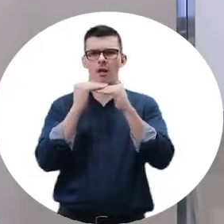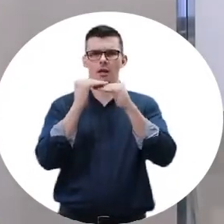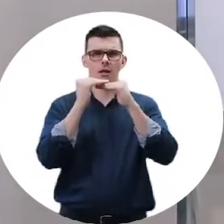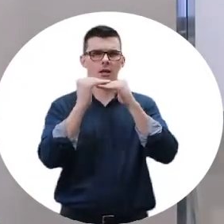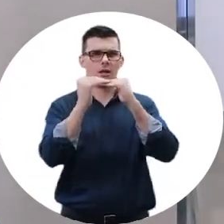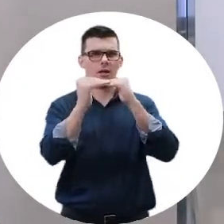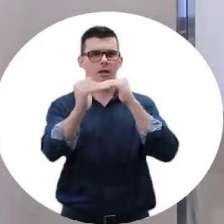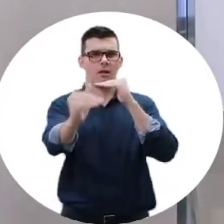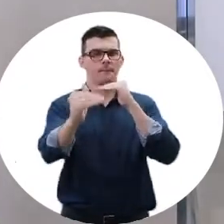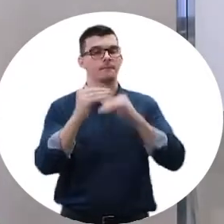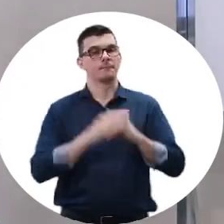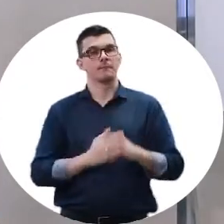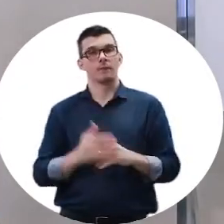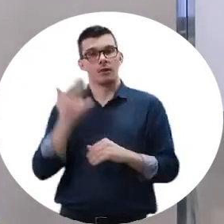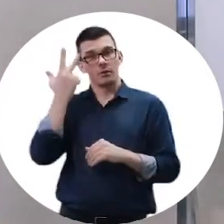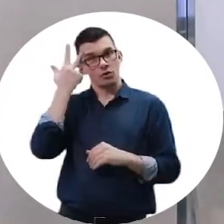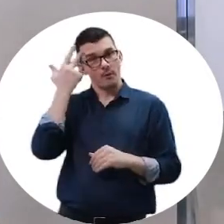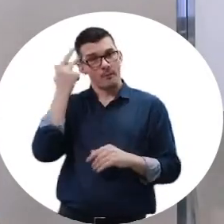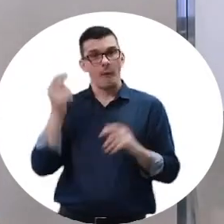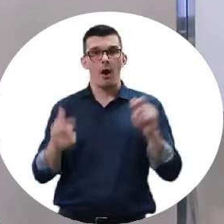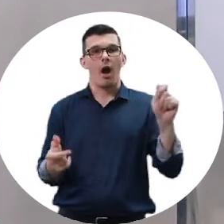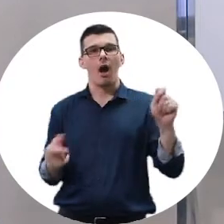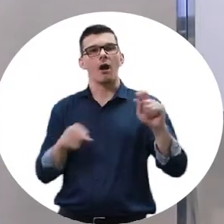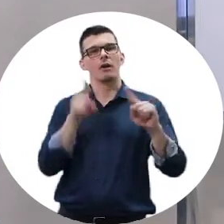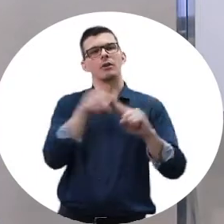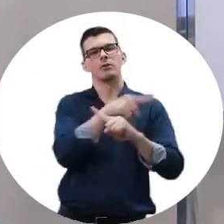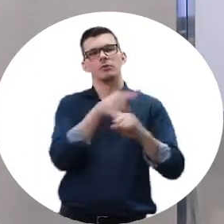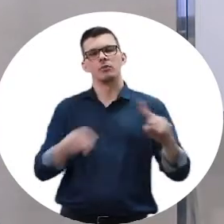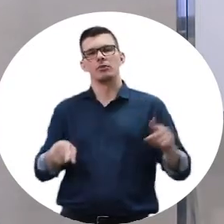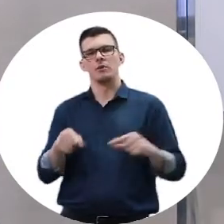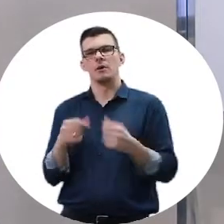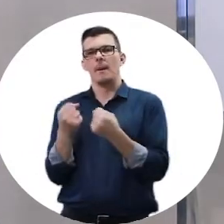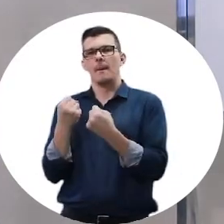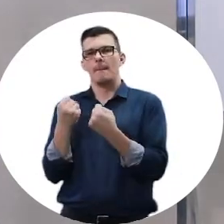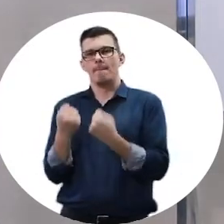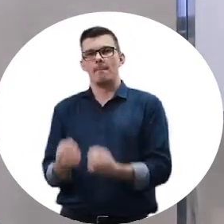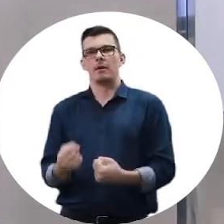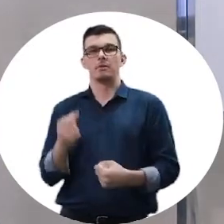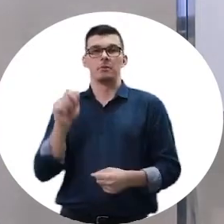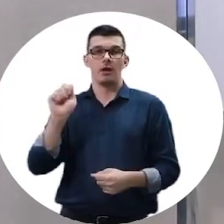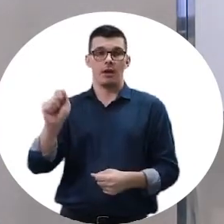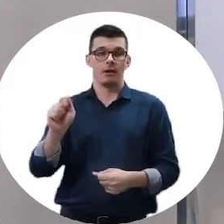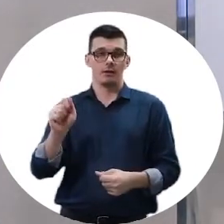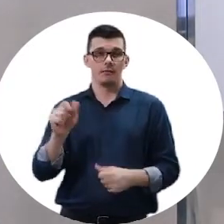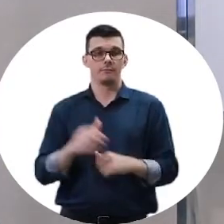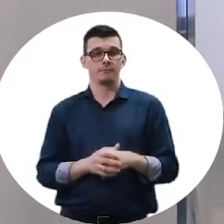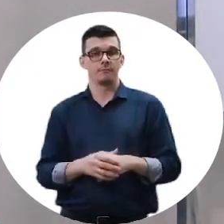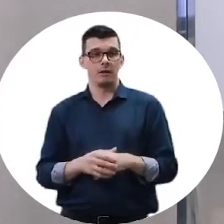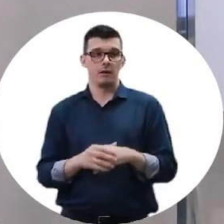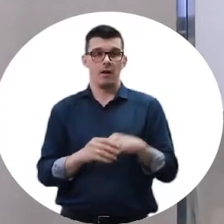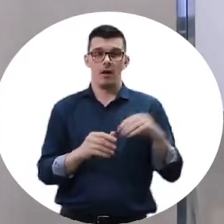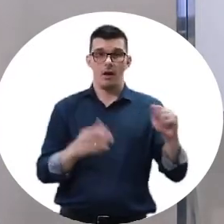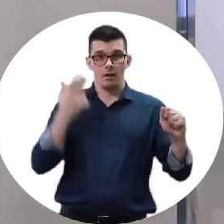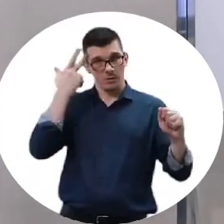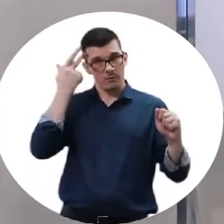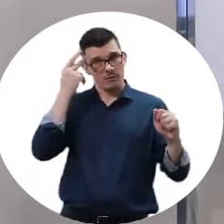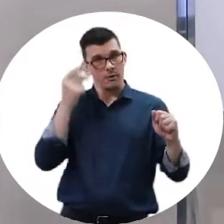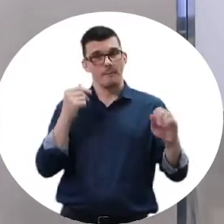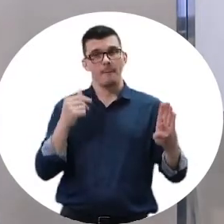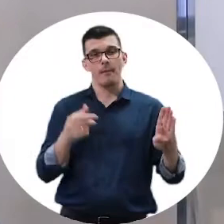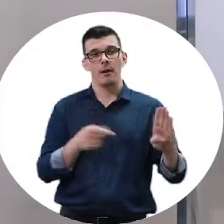é na horizontal, a normal A anula o peso A. A normal B anula o peso